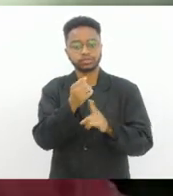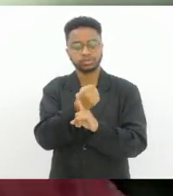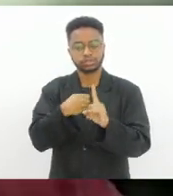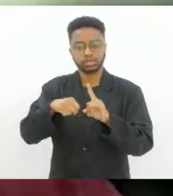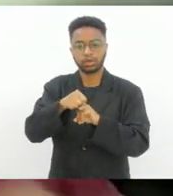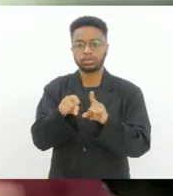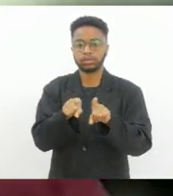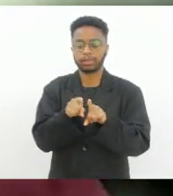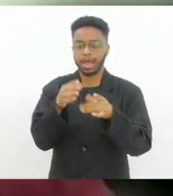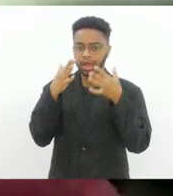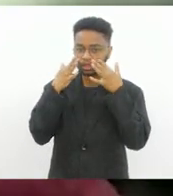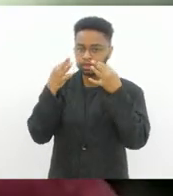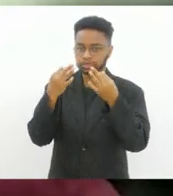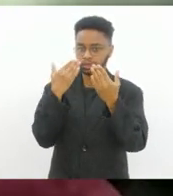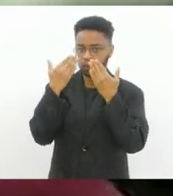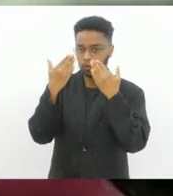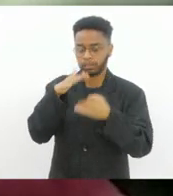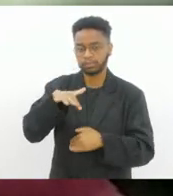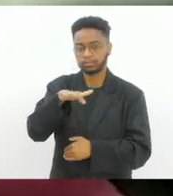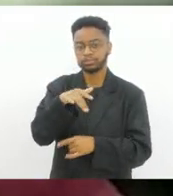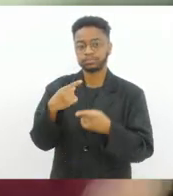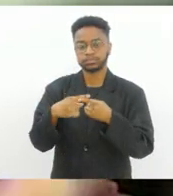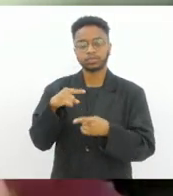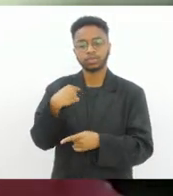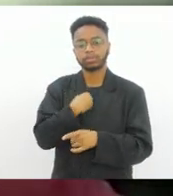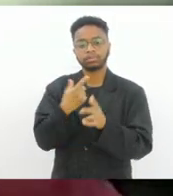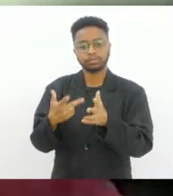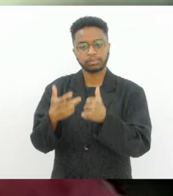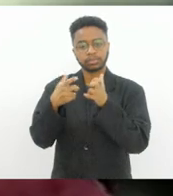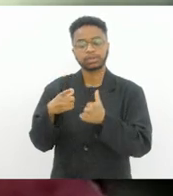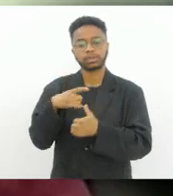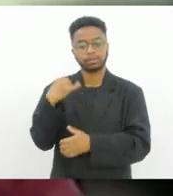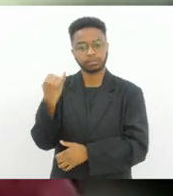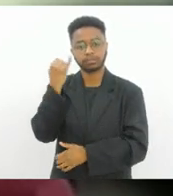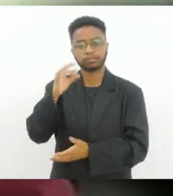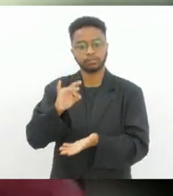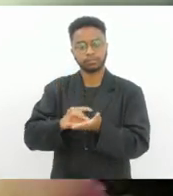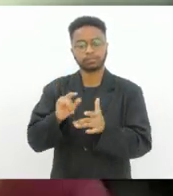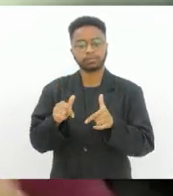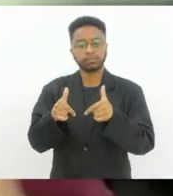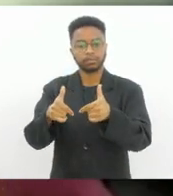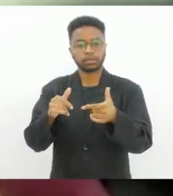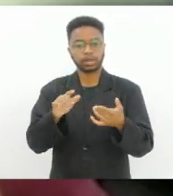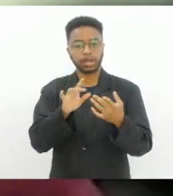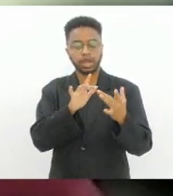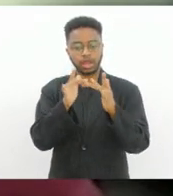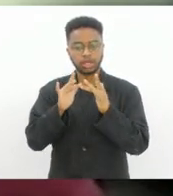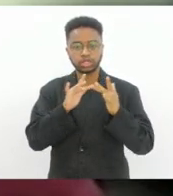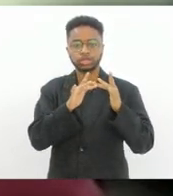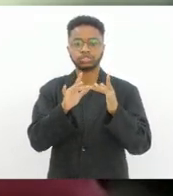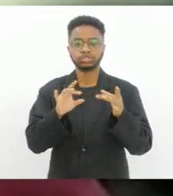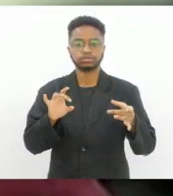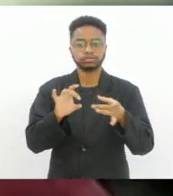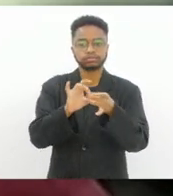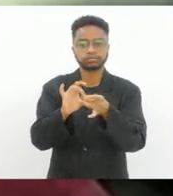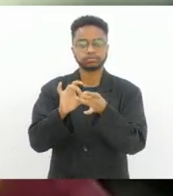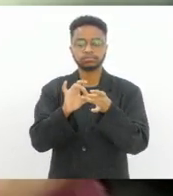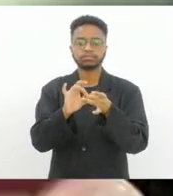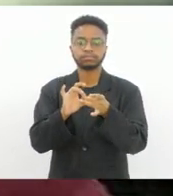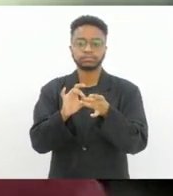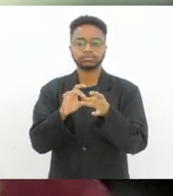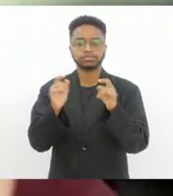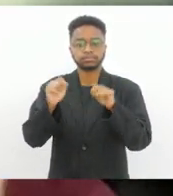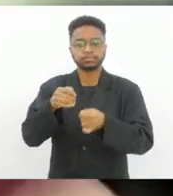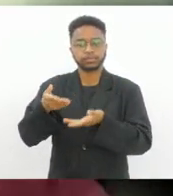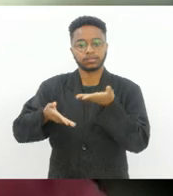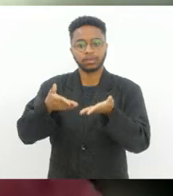atenção psicológica, porque a gente entende a importância de uma atuação em rede e integrada para o